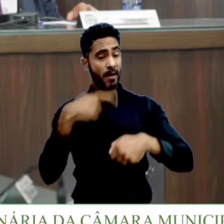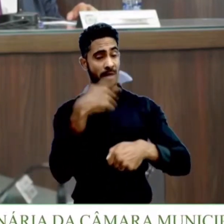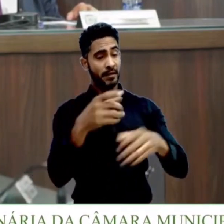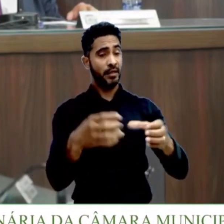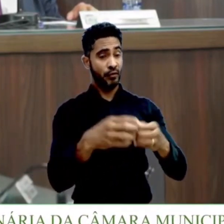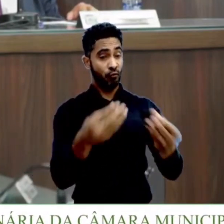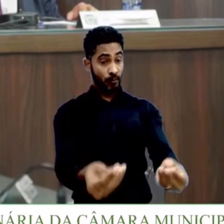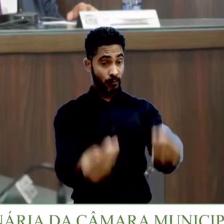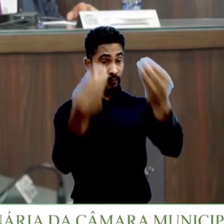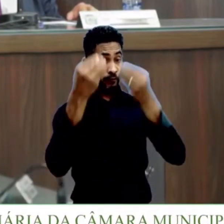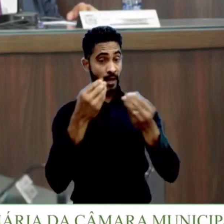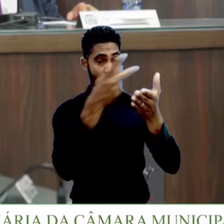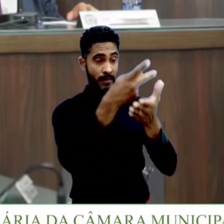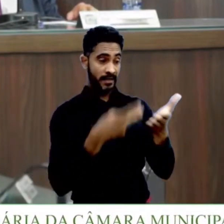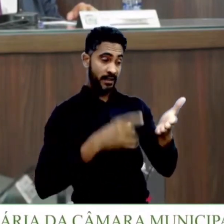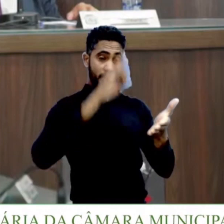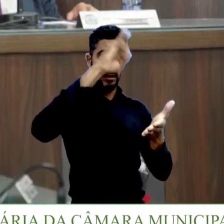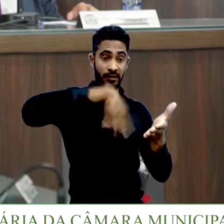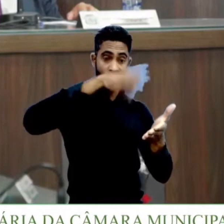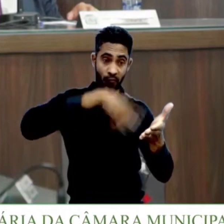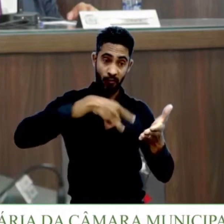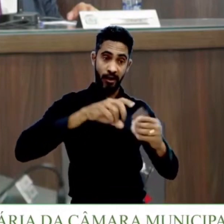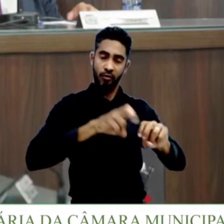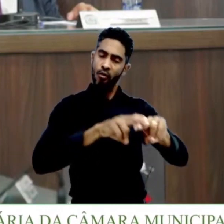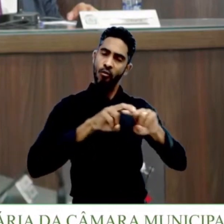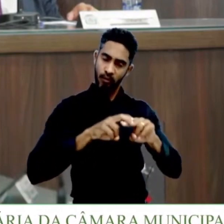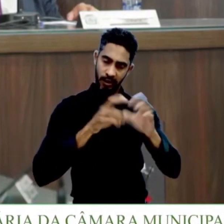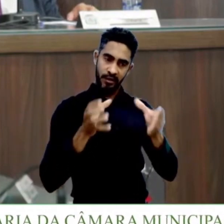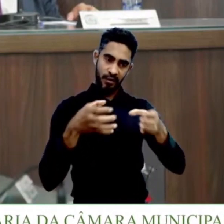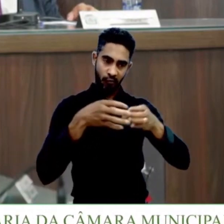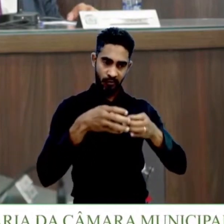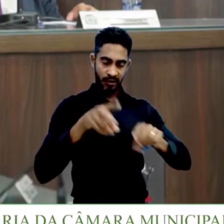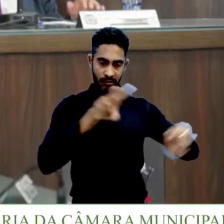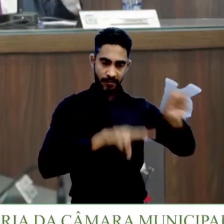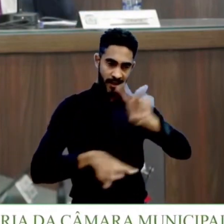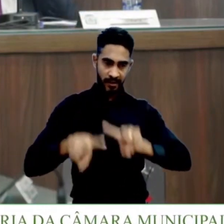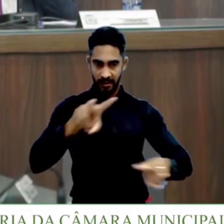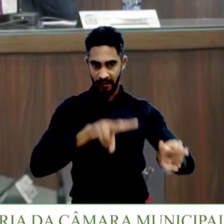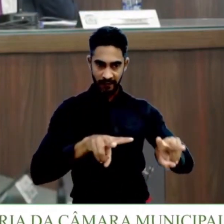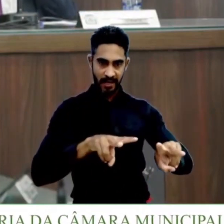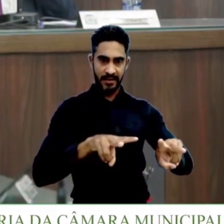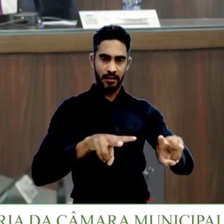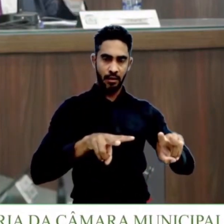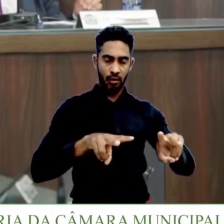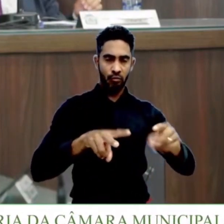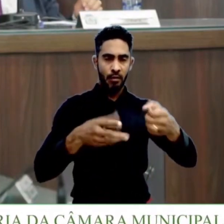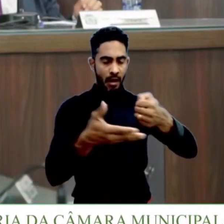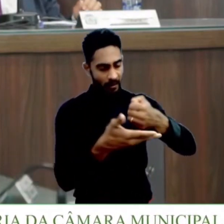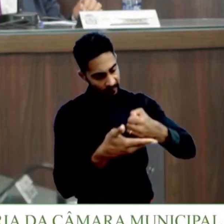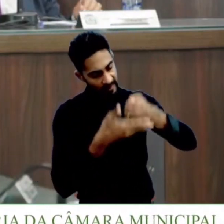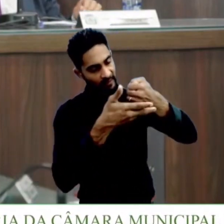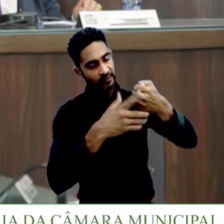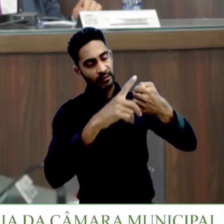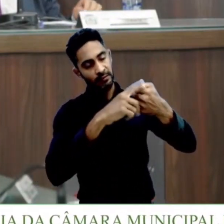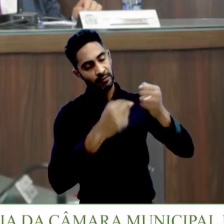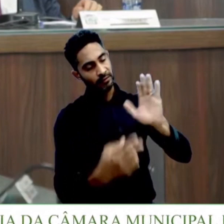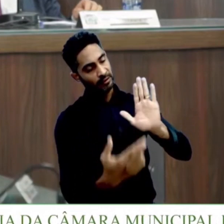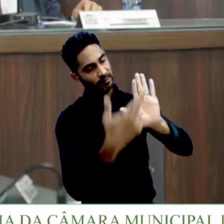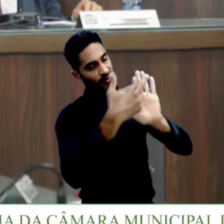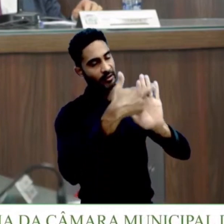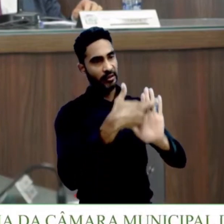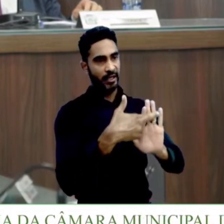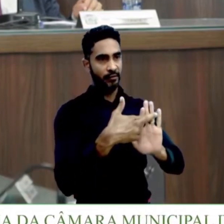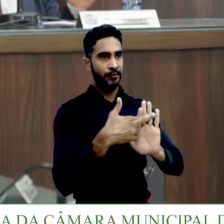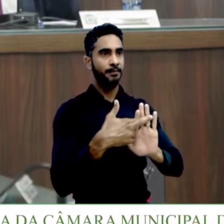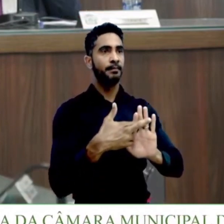exará parecer sobre esta matéria, por isso veio a esta comissão para tal finalidade, baseando-se nos princípios do regimento interno dessa